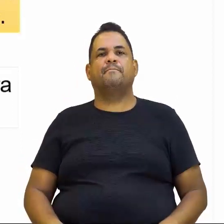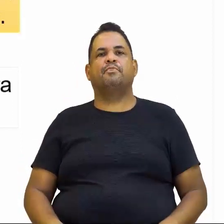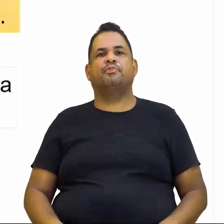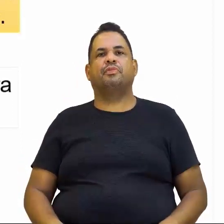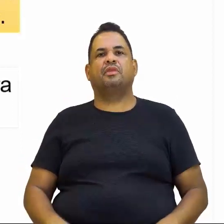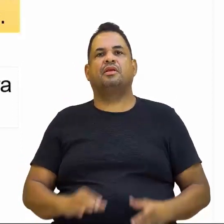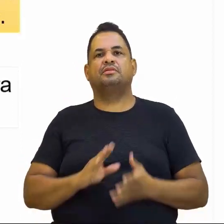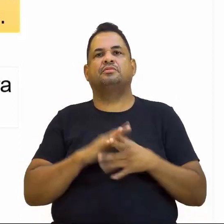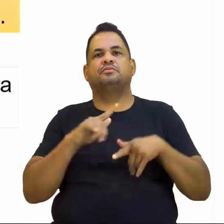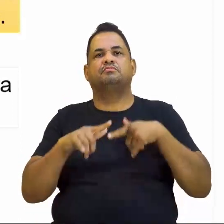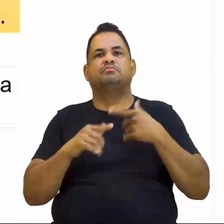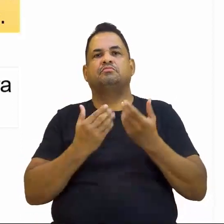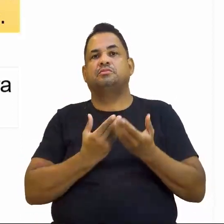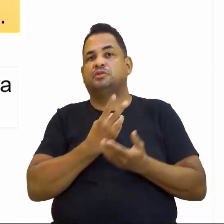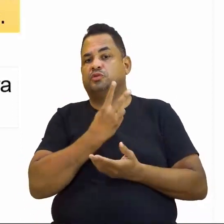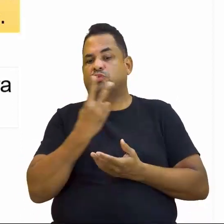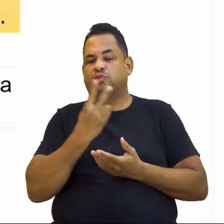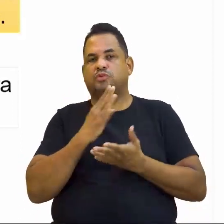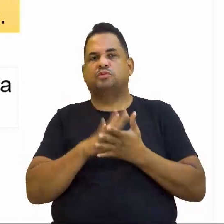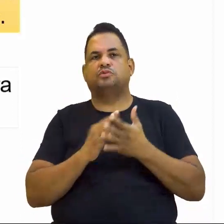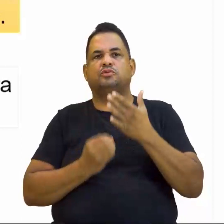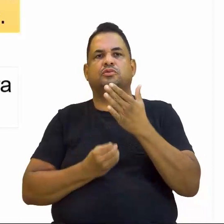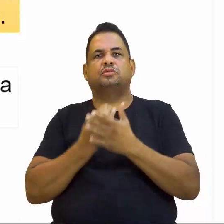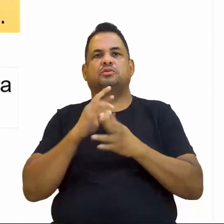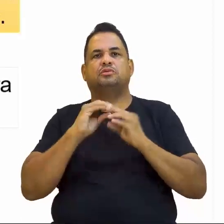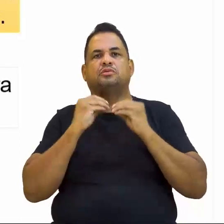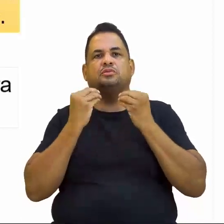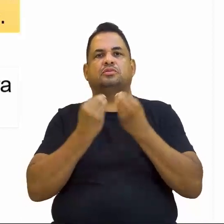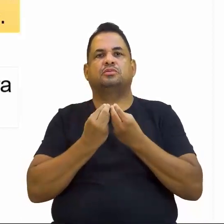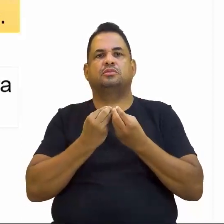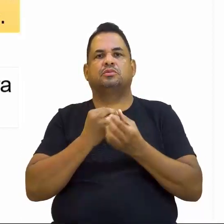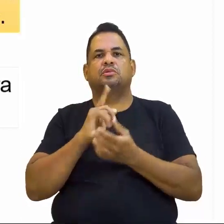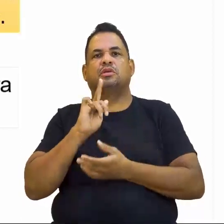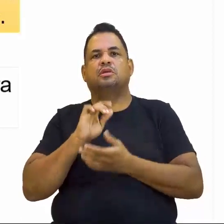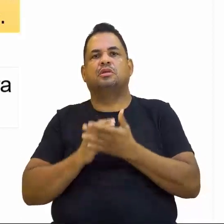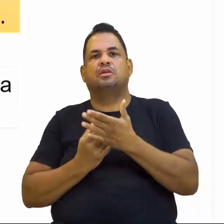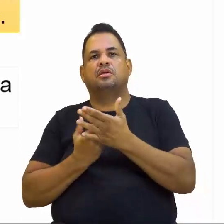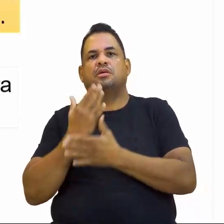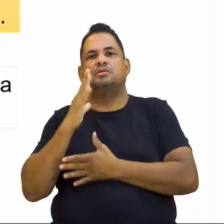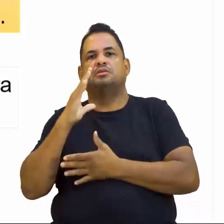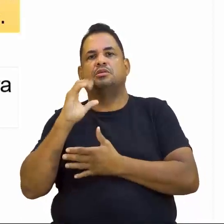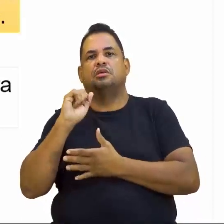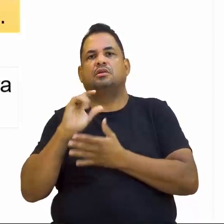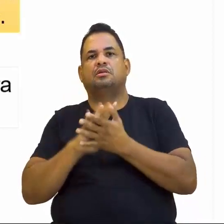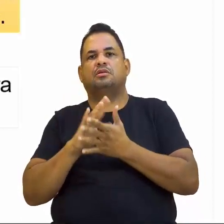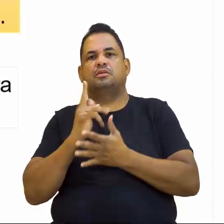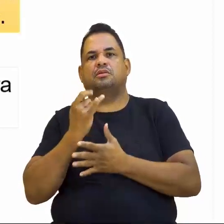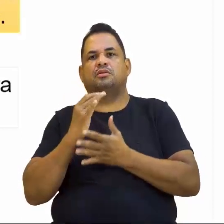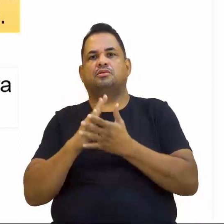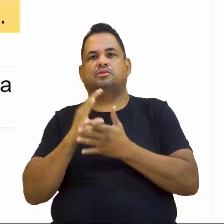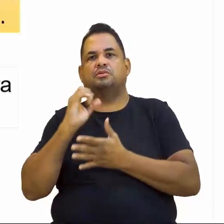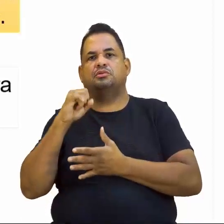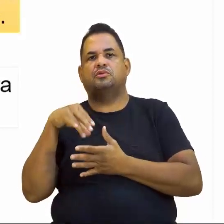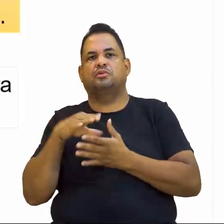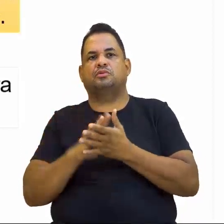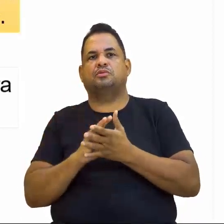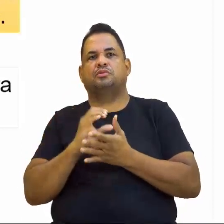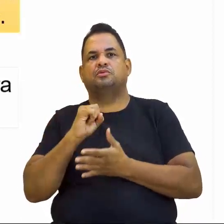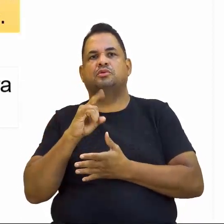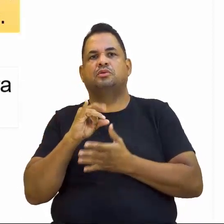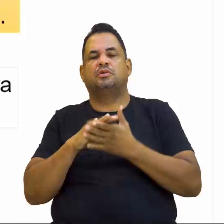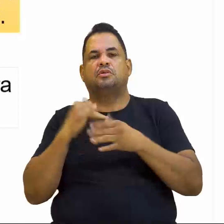produzidas diversas substâncias, como o gás cloro, o hidróxido de sódio, o